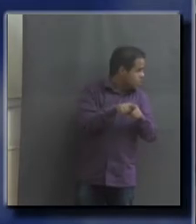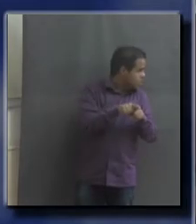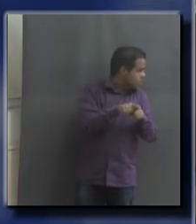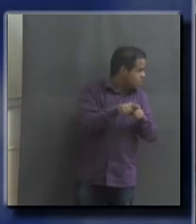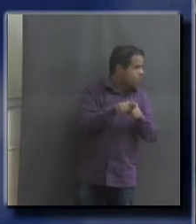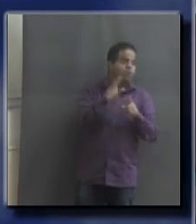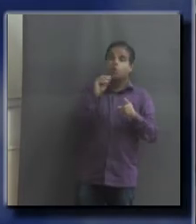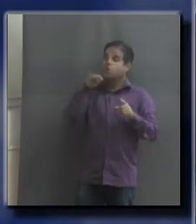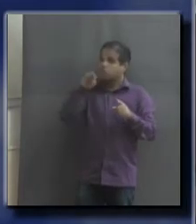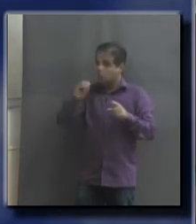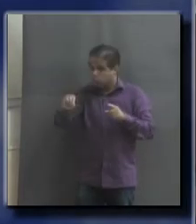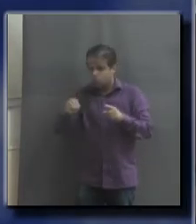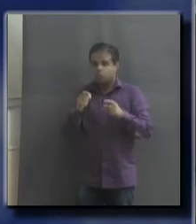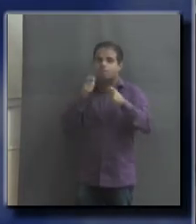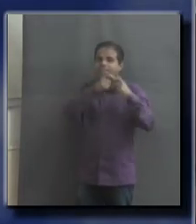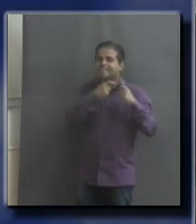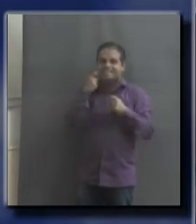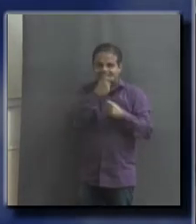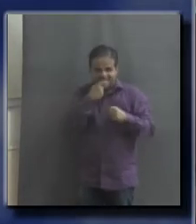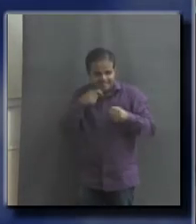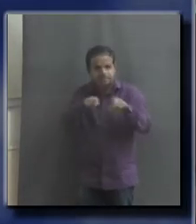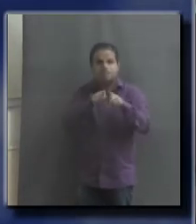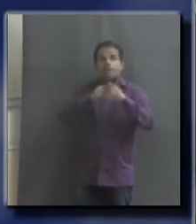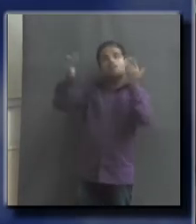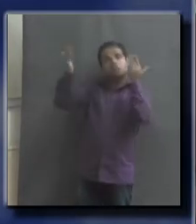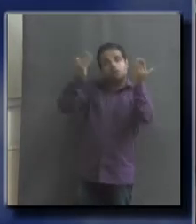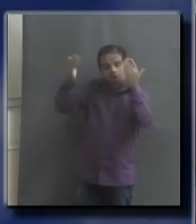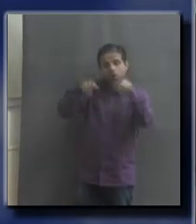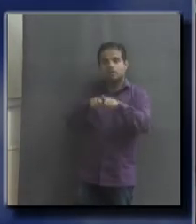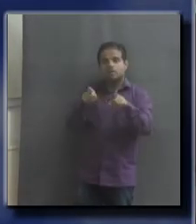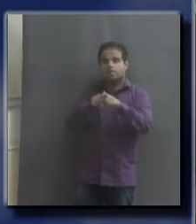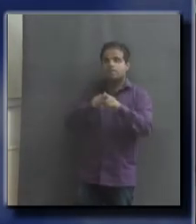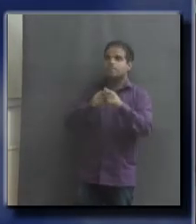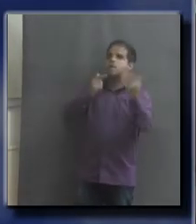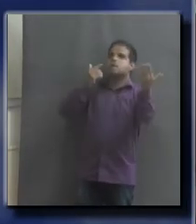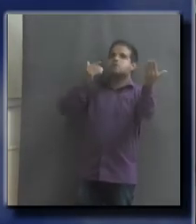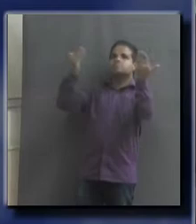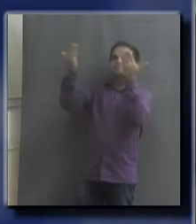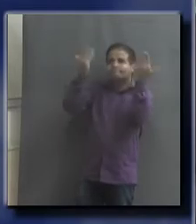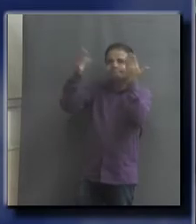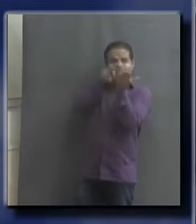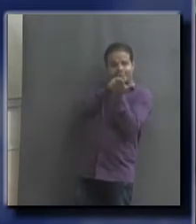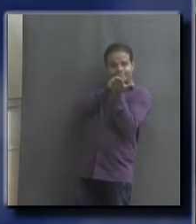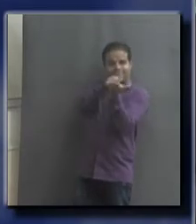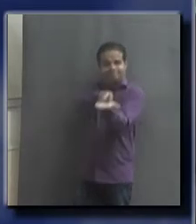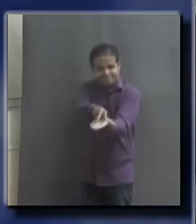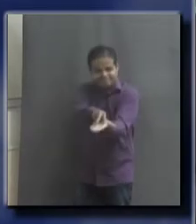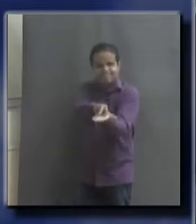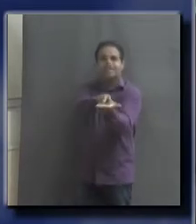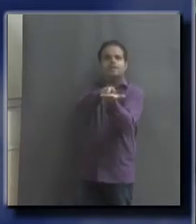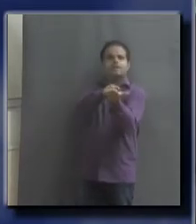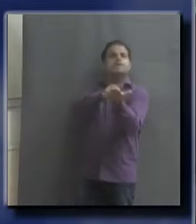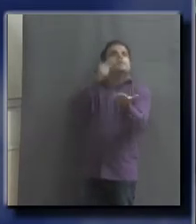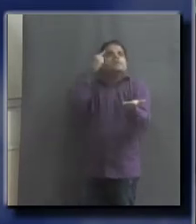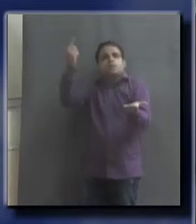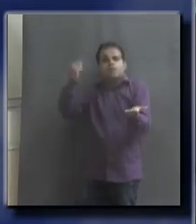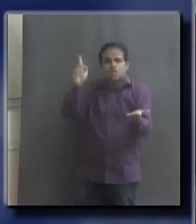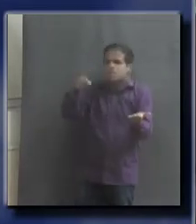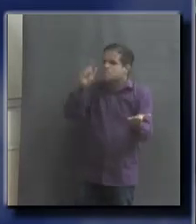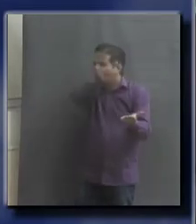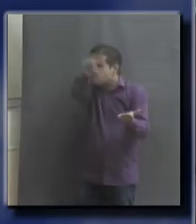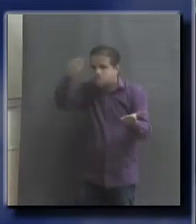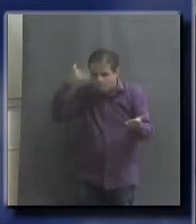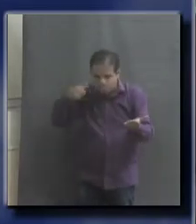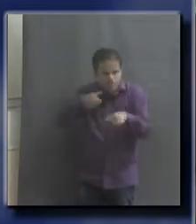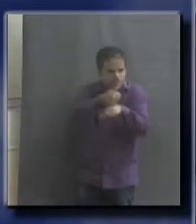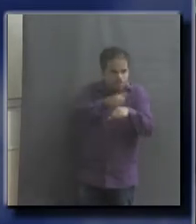isso aí, odontólogos, psicólogos e terapeutas ocupacionais. Então, a intenção... Quem daqui já sabia de